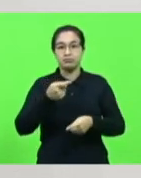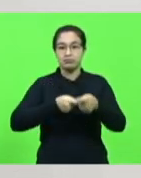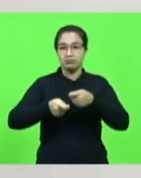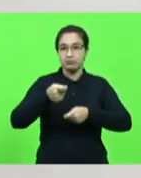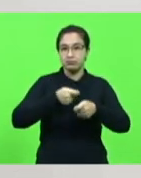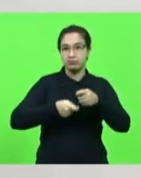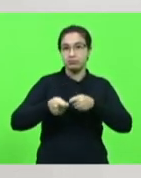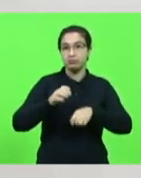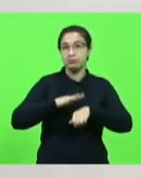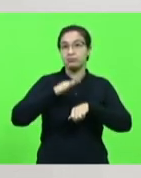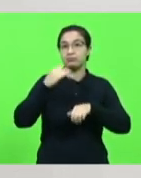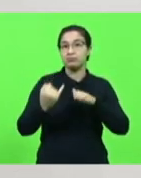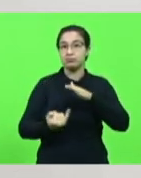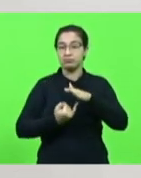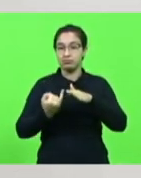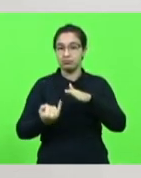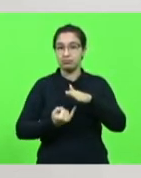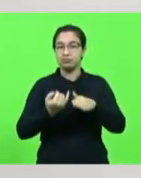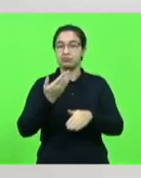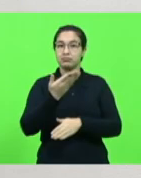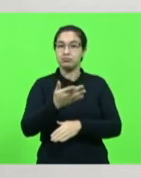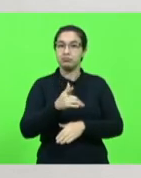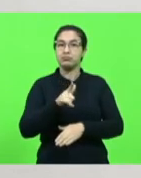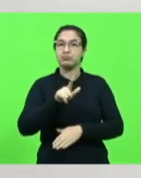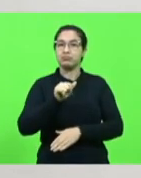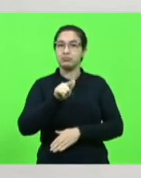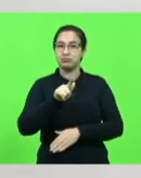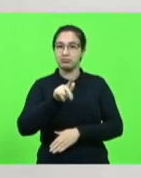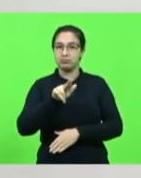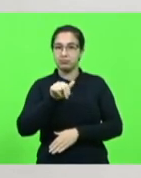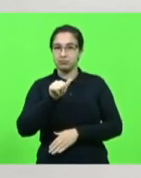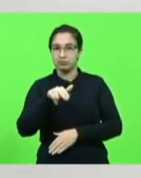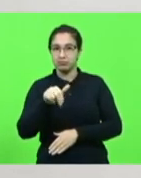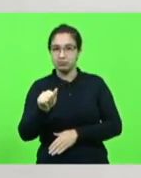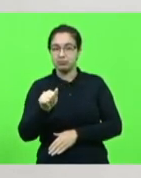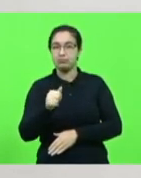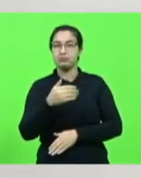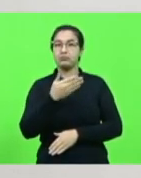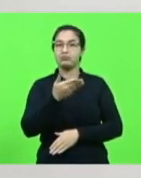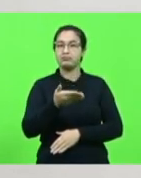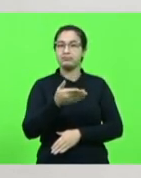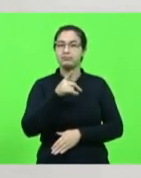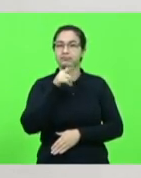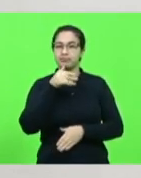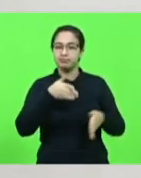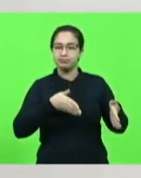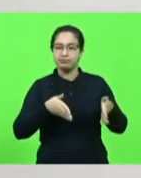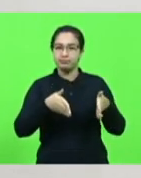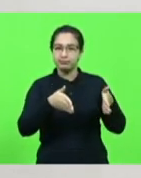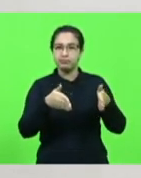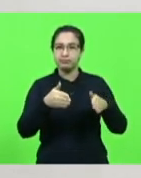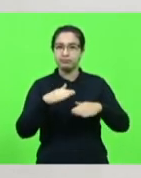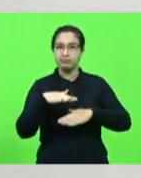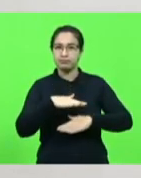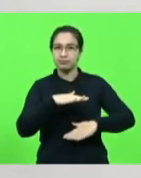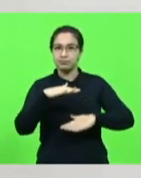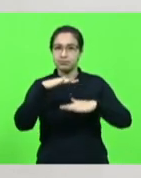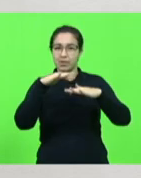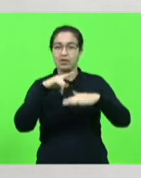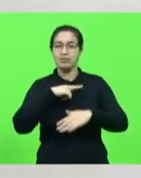maior indústria de Jaguaruna, de Laguna, aquela lagoa nas marés de enchente, de vazante, eu até preparei um vídeo ali que eu fiz